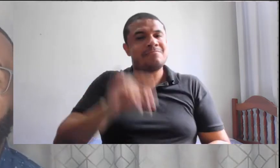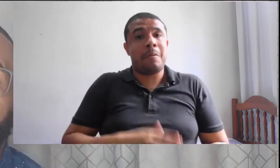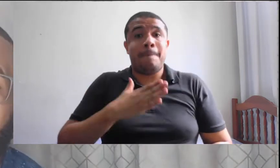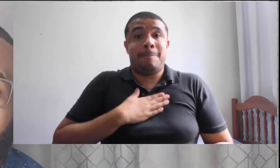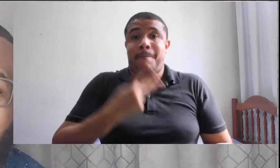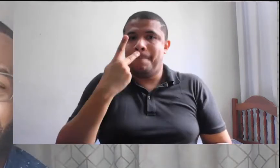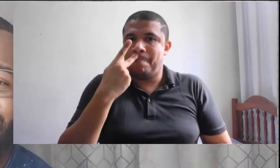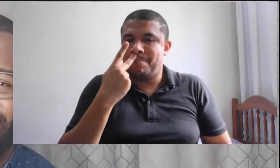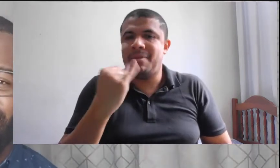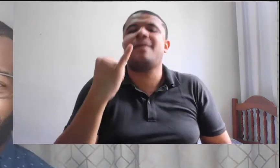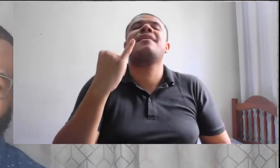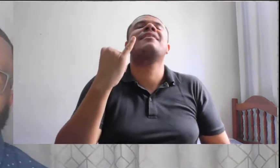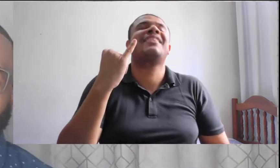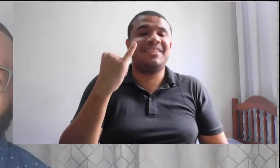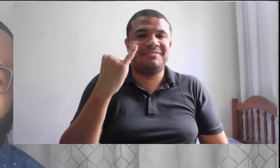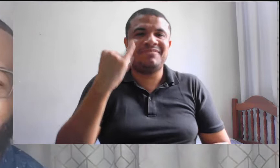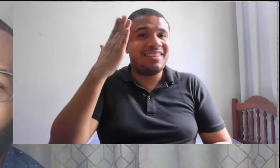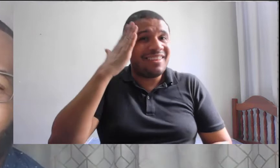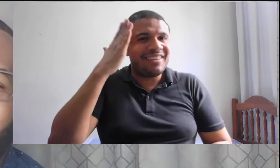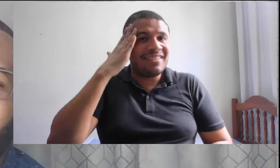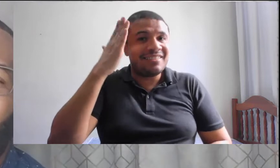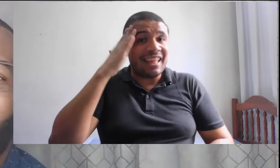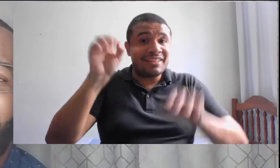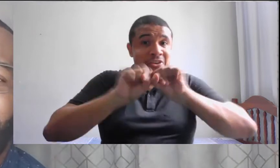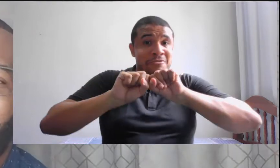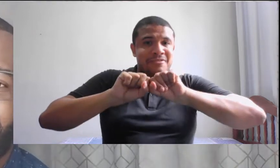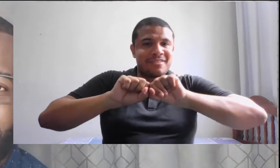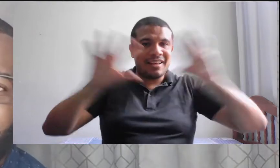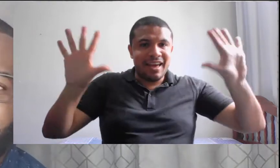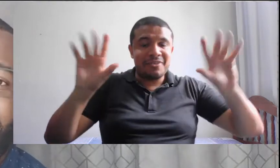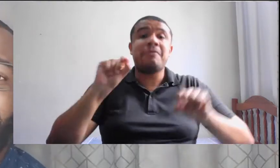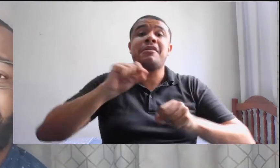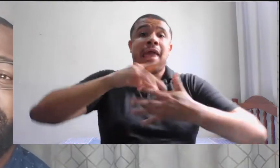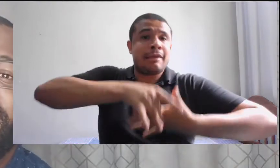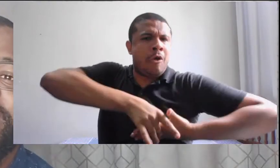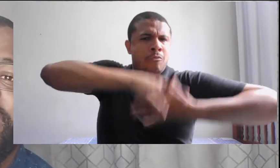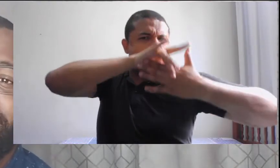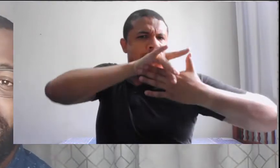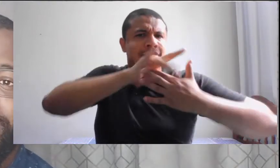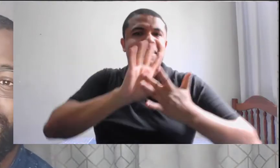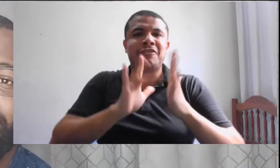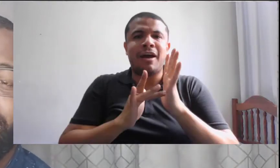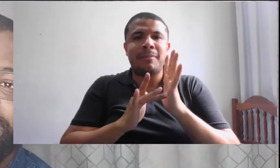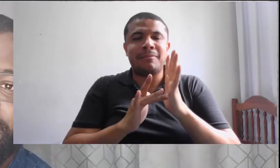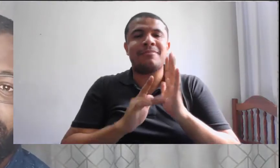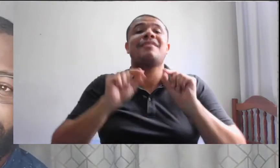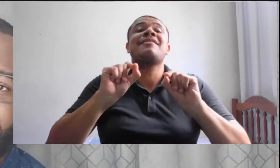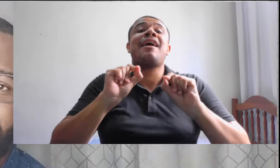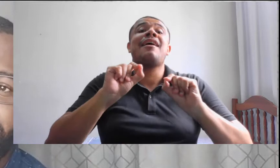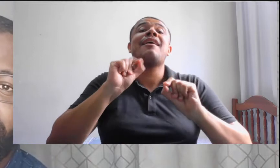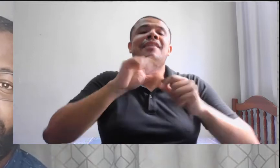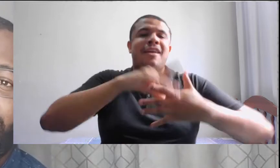O meu pai entendeu quem era o rei da nossa casa, quem deveria reinar sobre a nossa